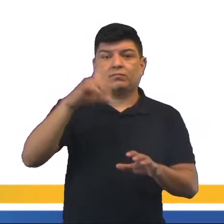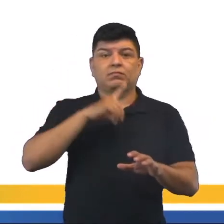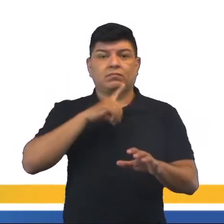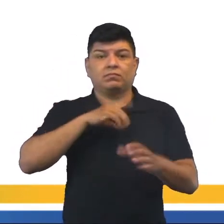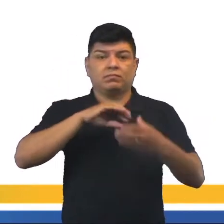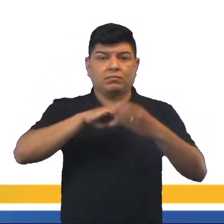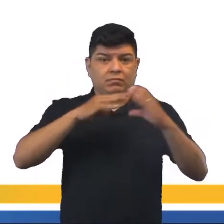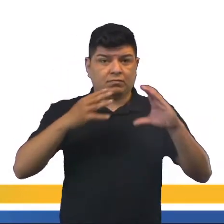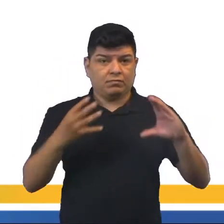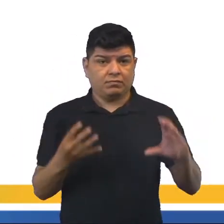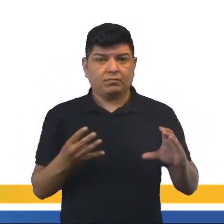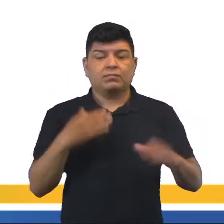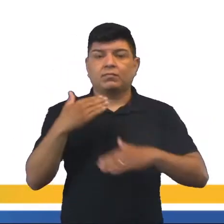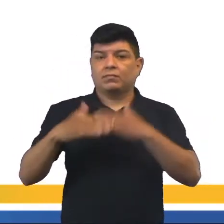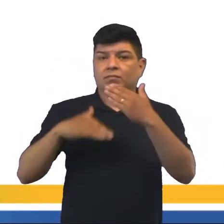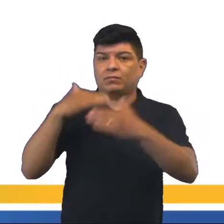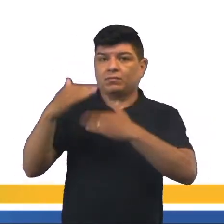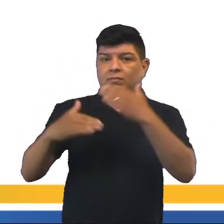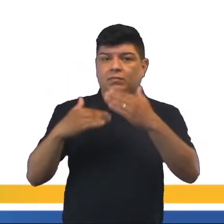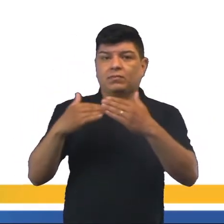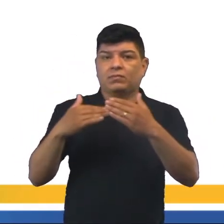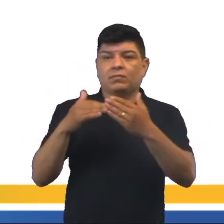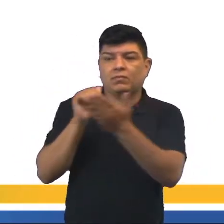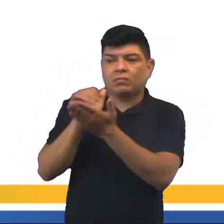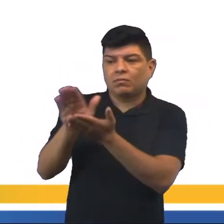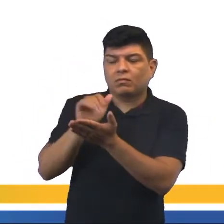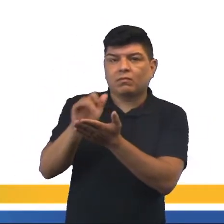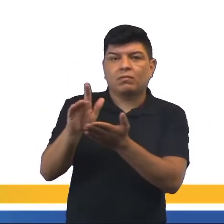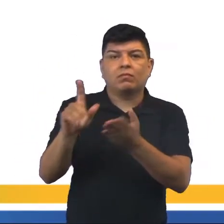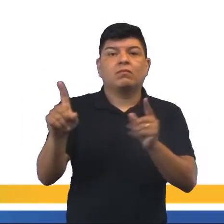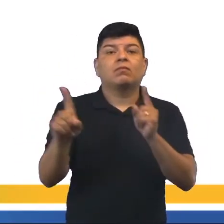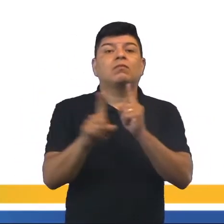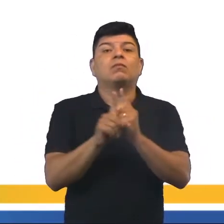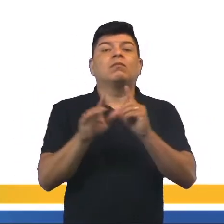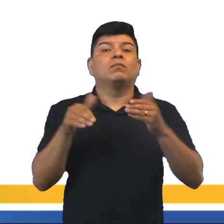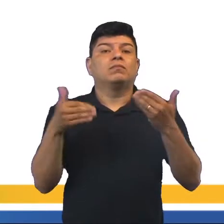que caracterizavam o processo de distensão, encontram-se: